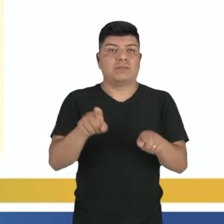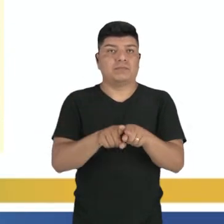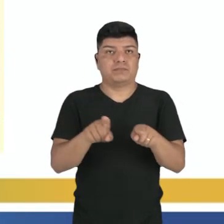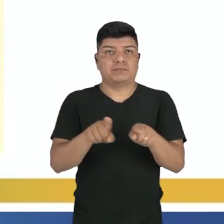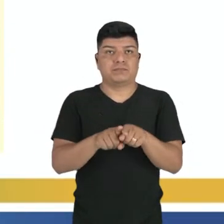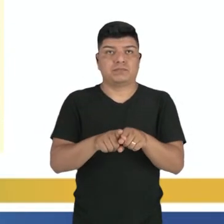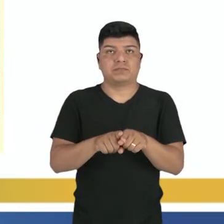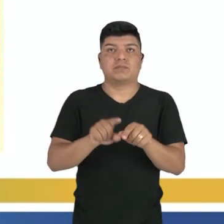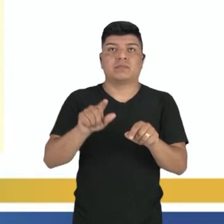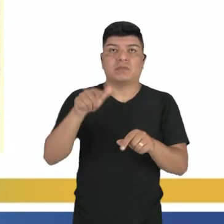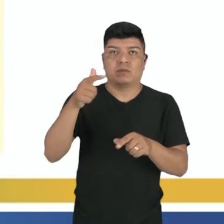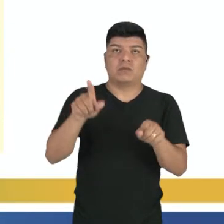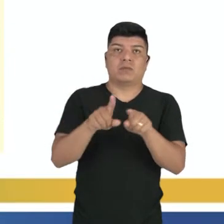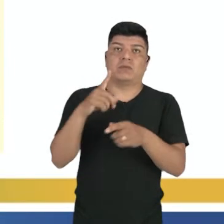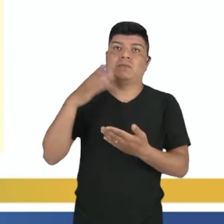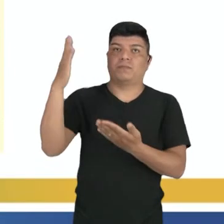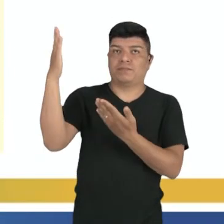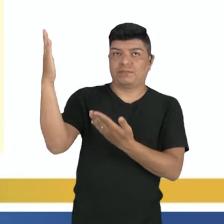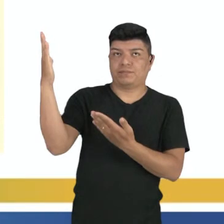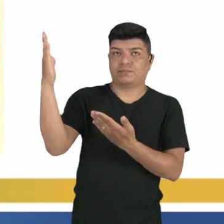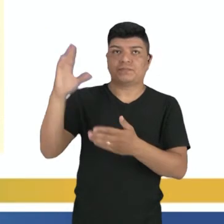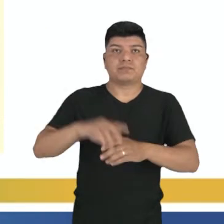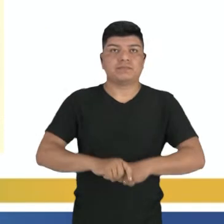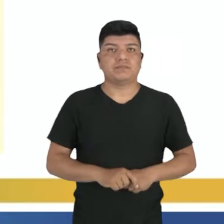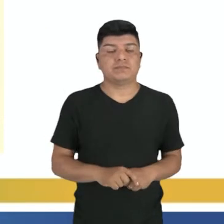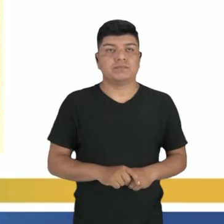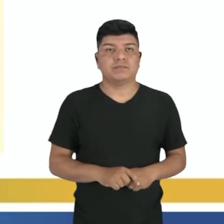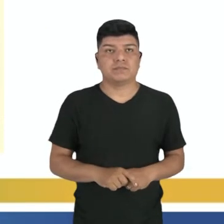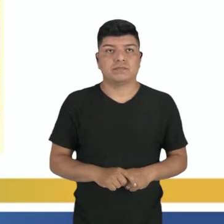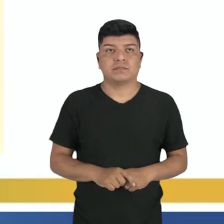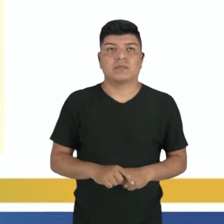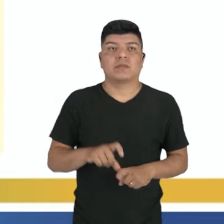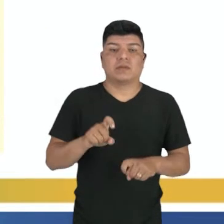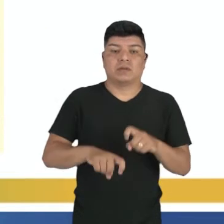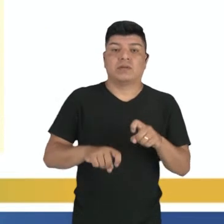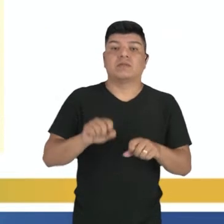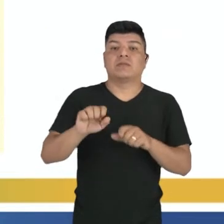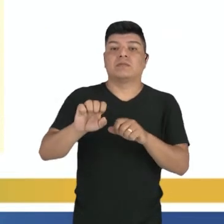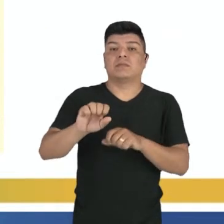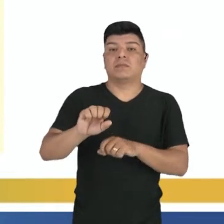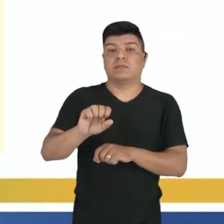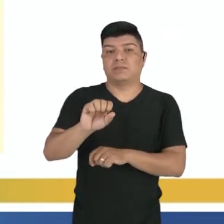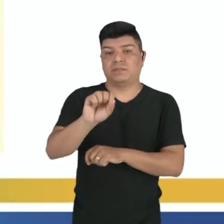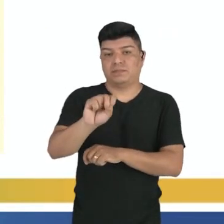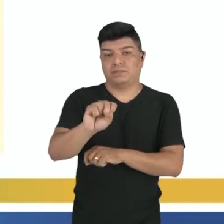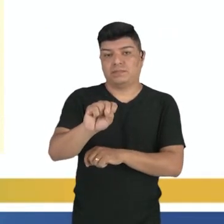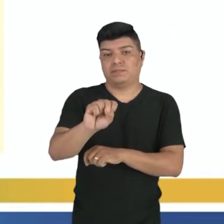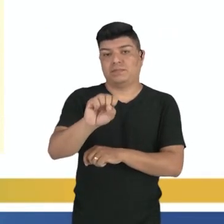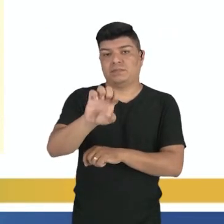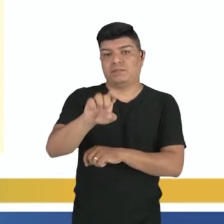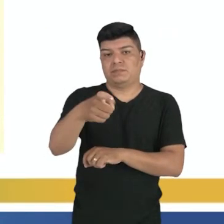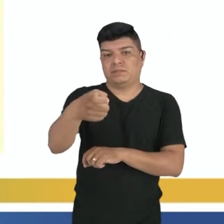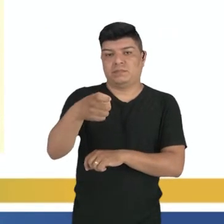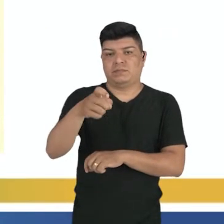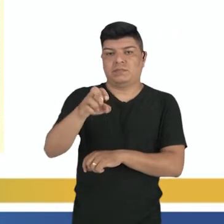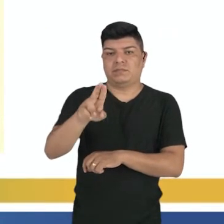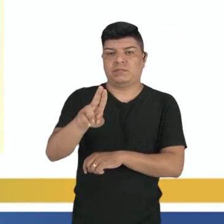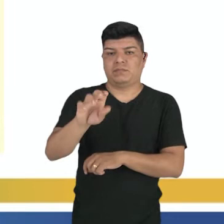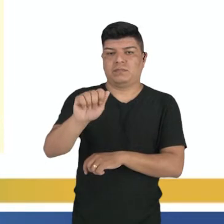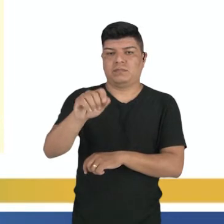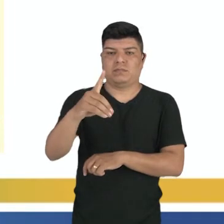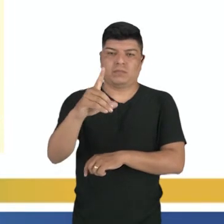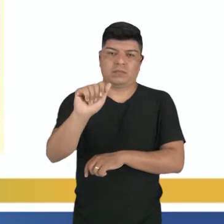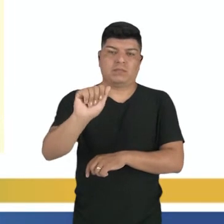de estrobilização, tá? E a reprodução sexuada ela vai ser possível graças à existência